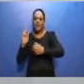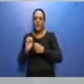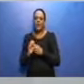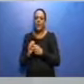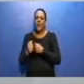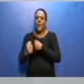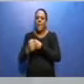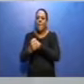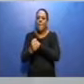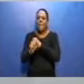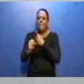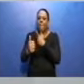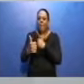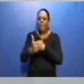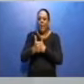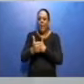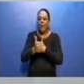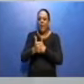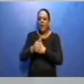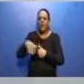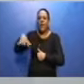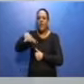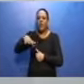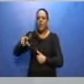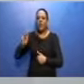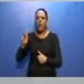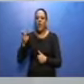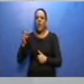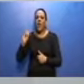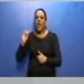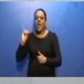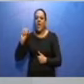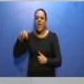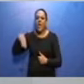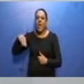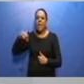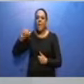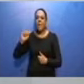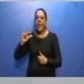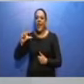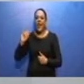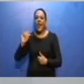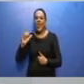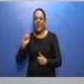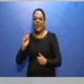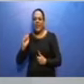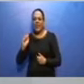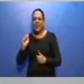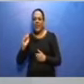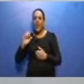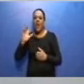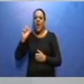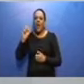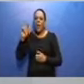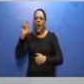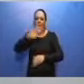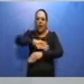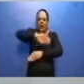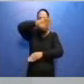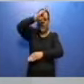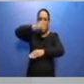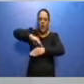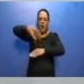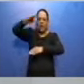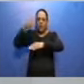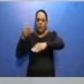né, que acaba filtrando e diminuindo a ação dessa corrente no outro lado dessa região montanhosa.